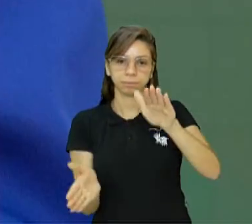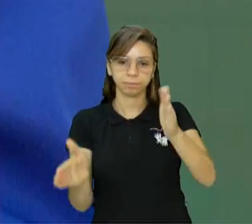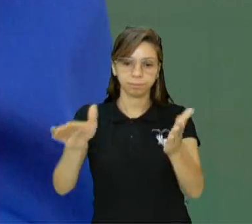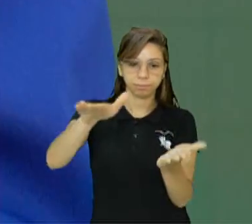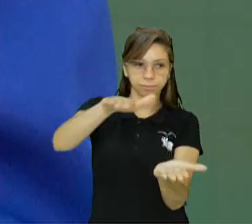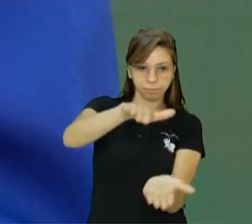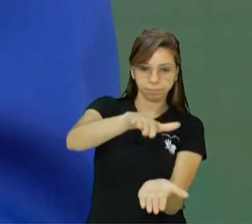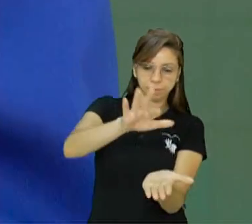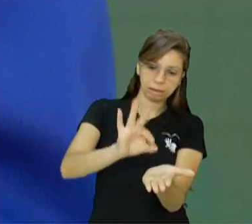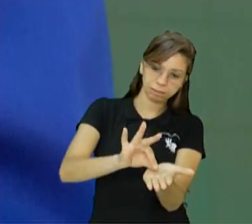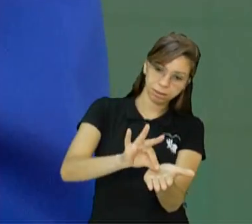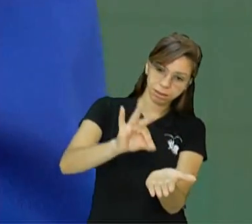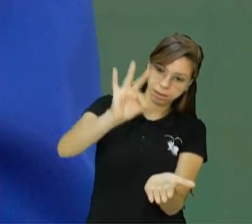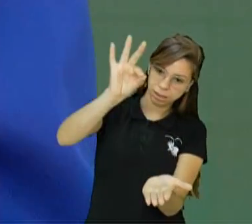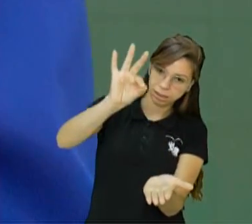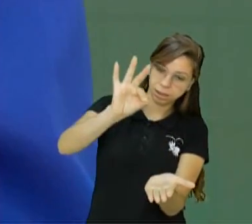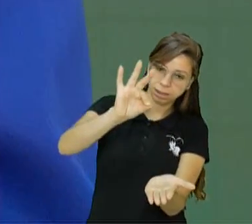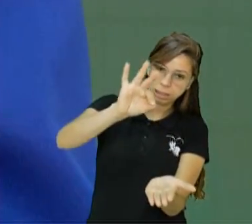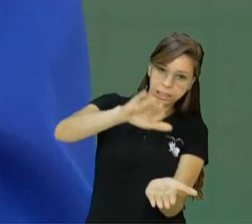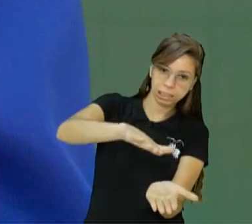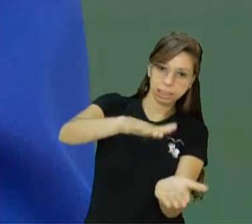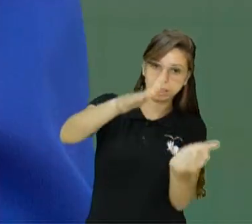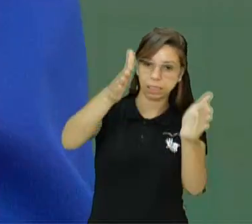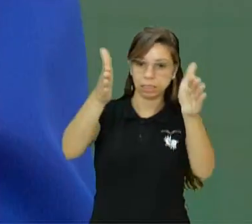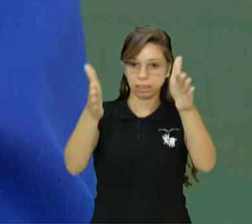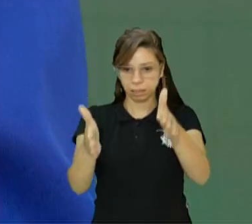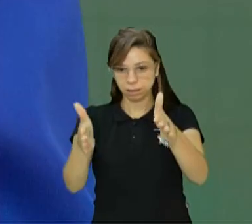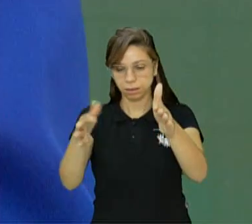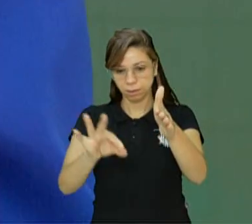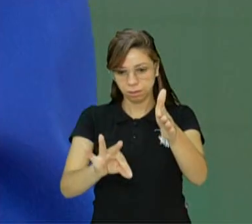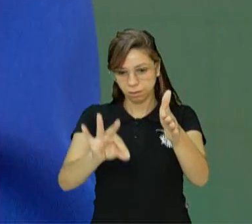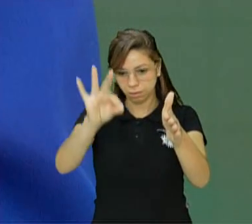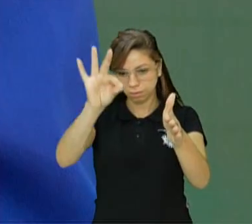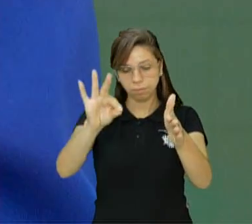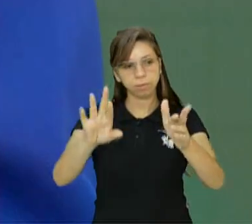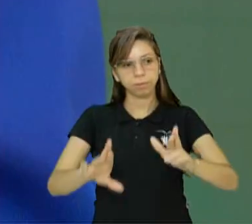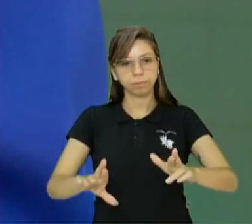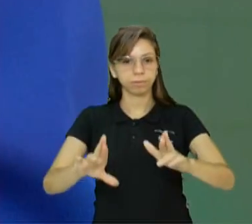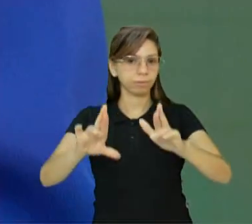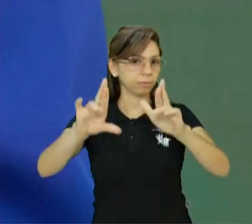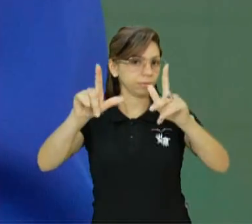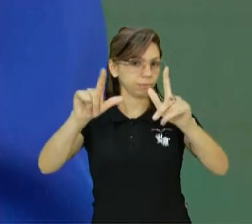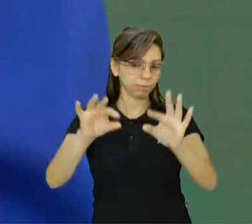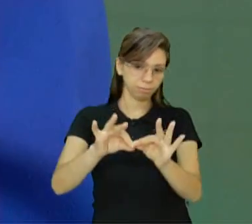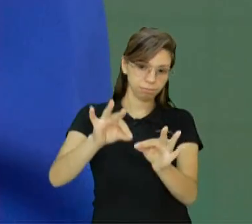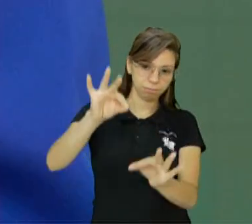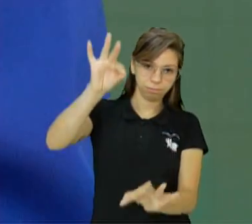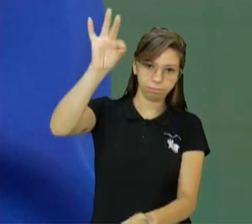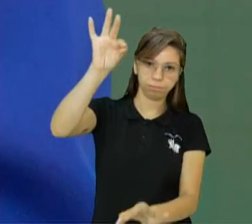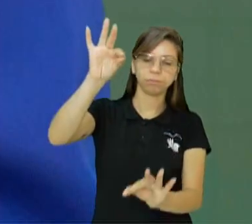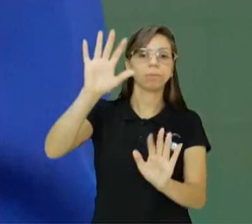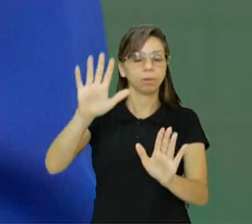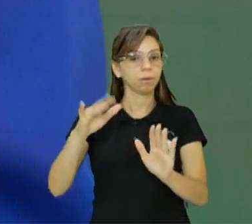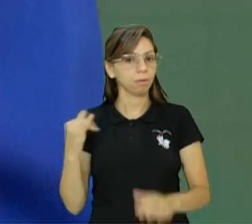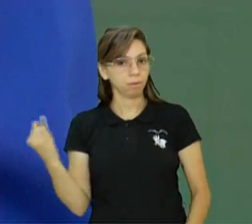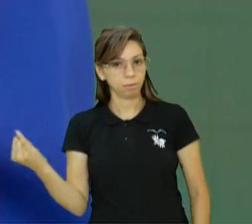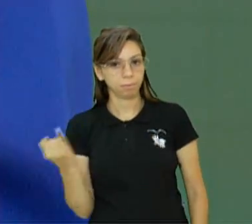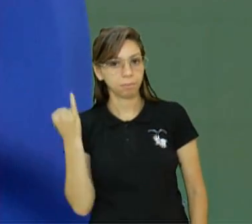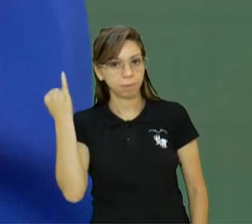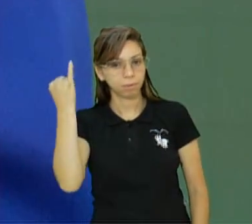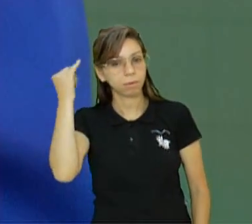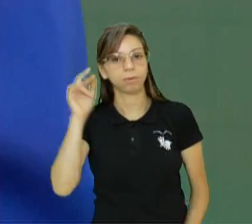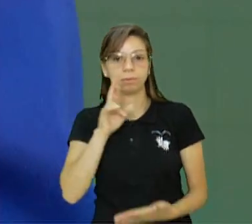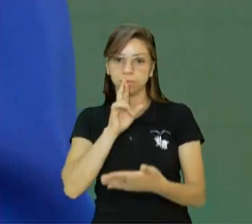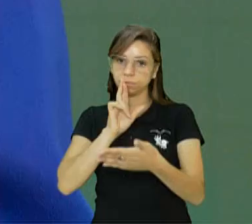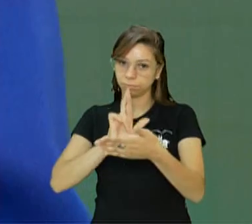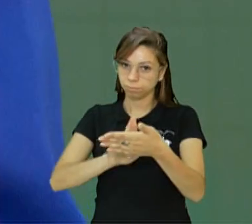tem uma altura. Se eu levantar ele, ele vai ter uma altura um pouquinho maior. Isso é muito importante na resolução